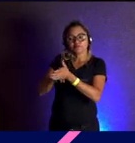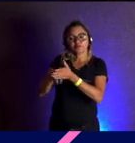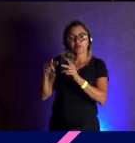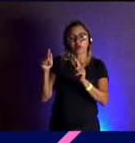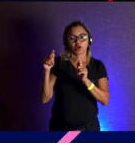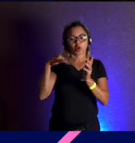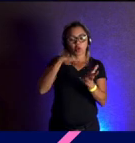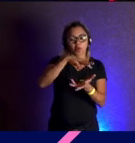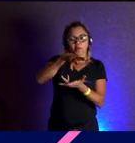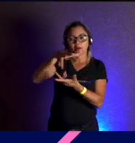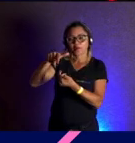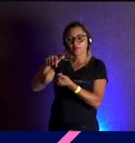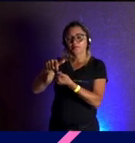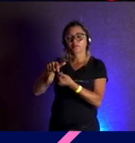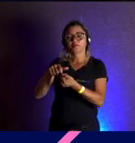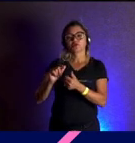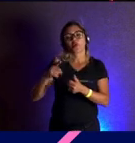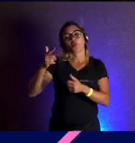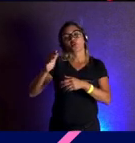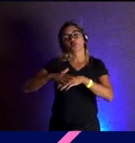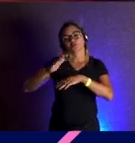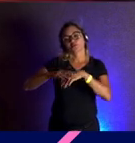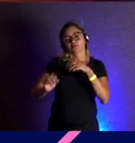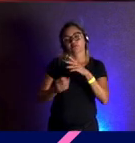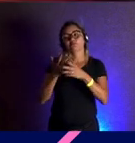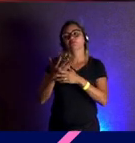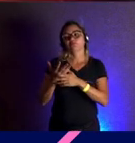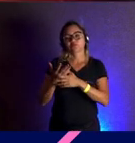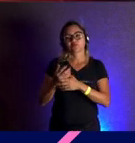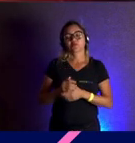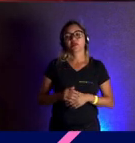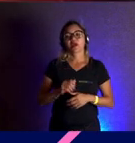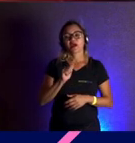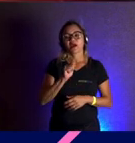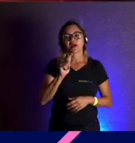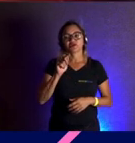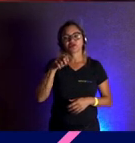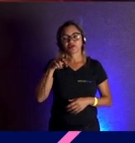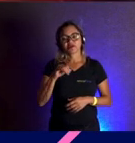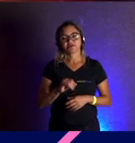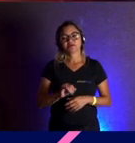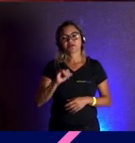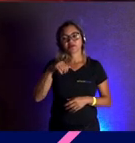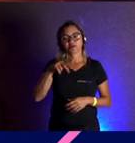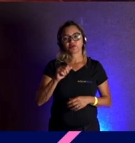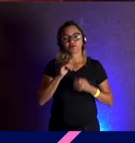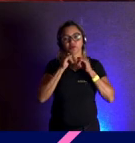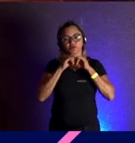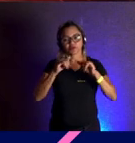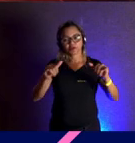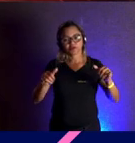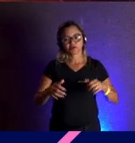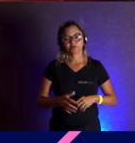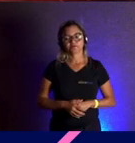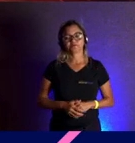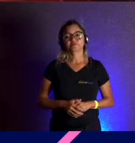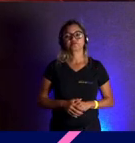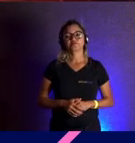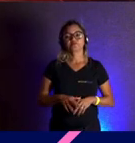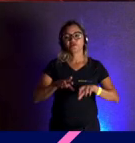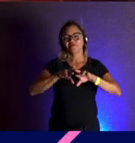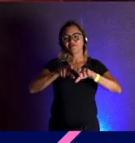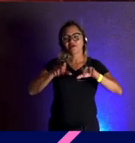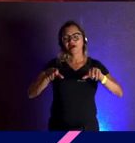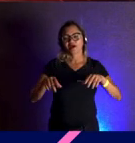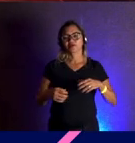global, né? Mas que outras iniciativas, você citou a Agência Internacional da Energia, ou a WMO, uma